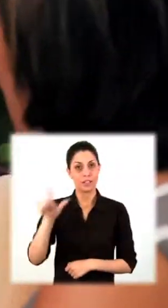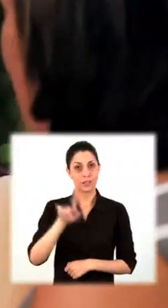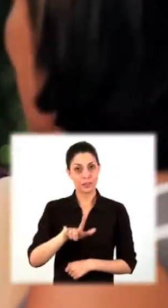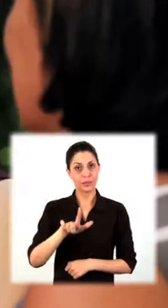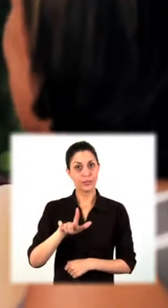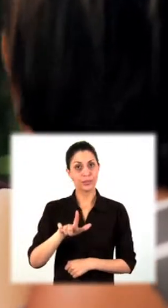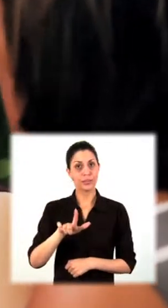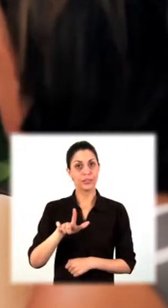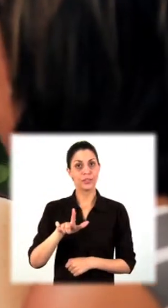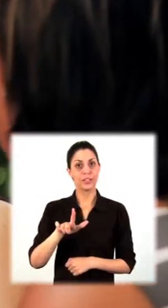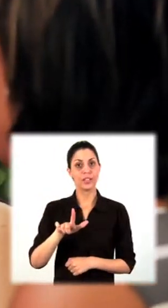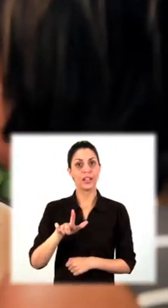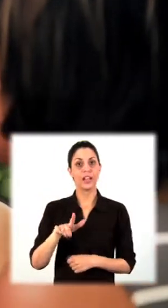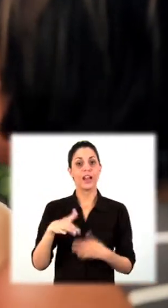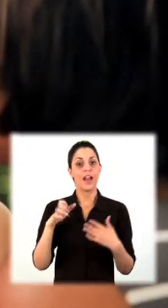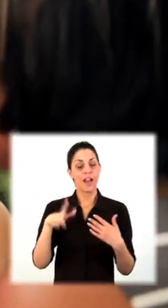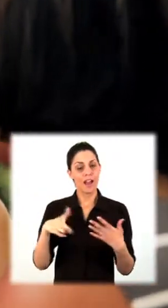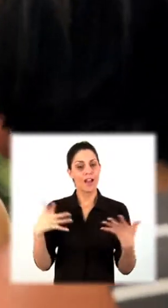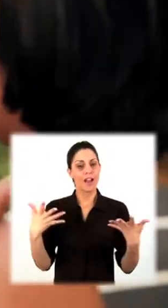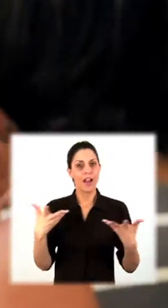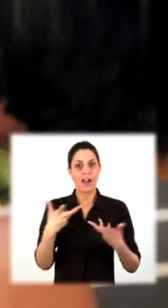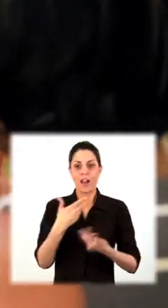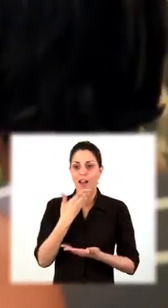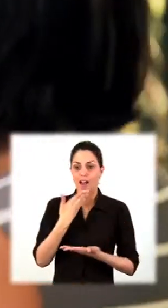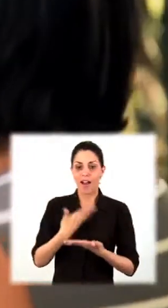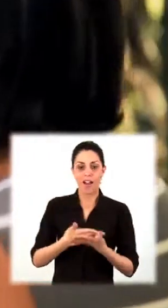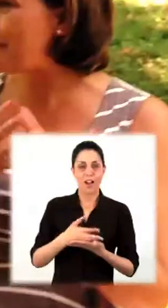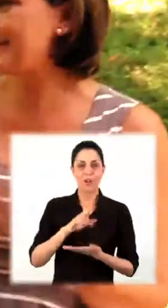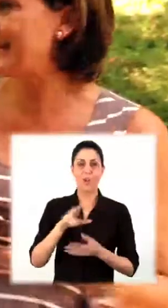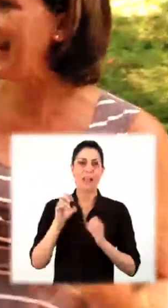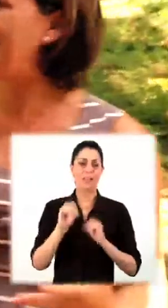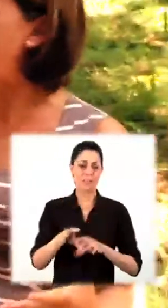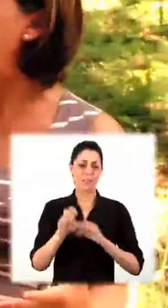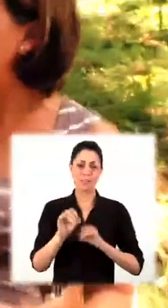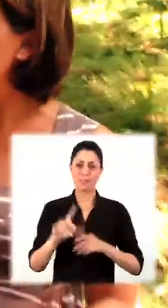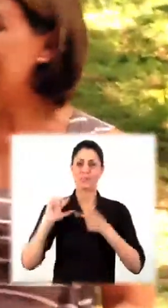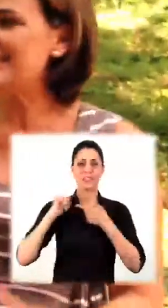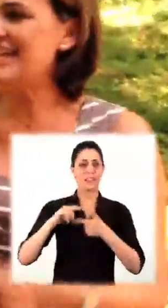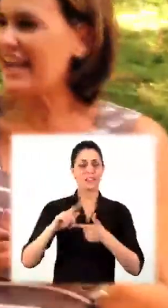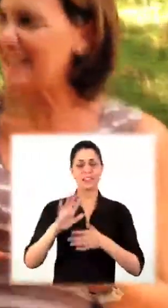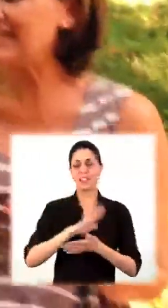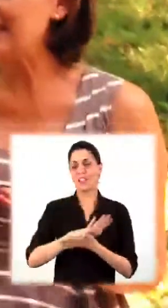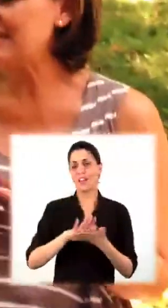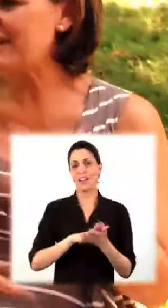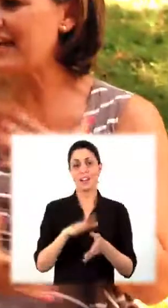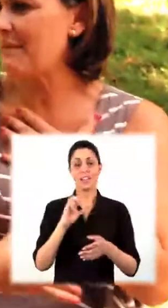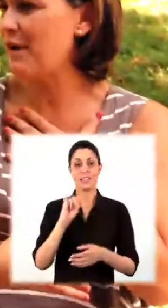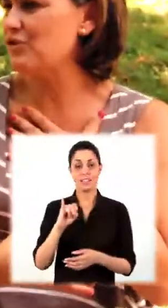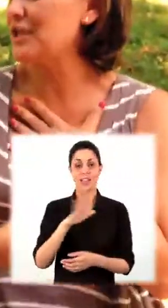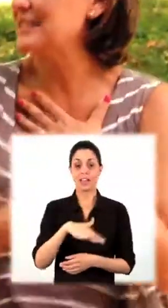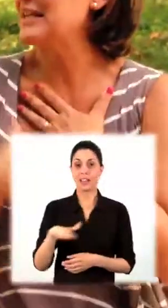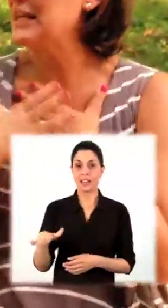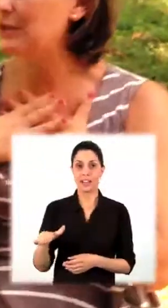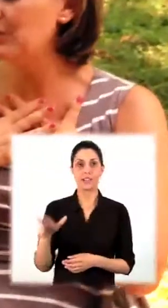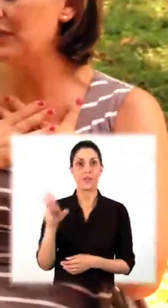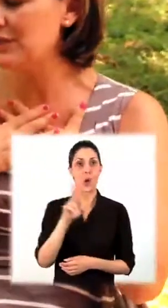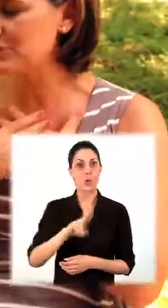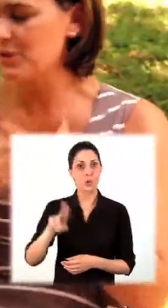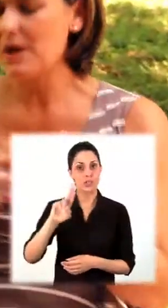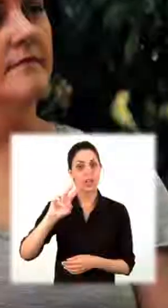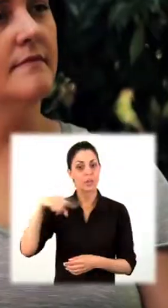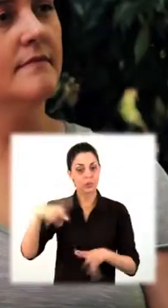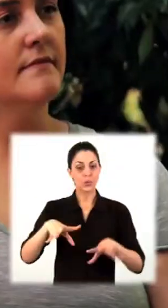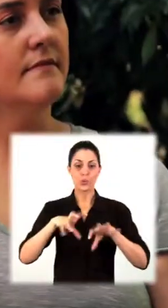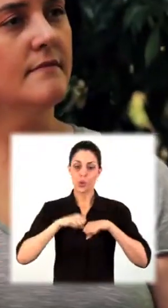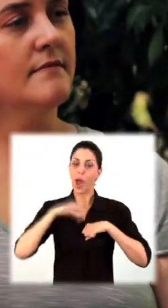literatura, ela serve para maravilhar, ela não serve para ensinar nada. Se a criança vai acabar utilizando